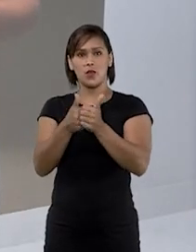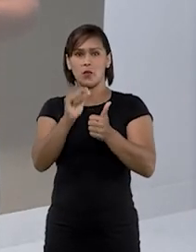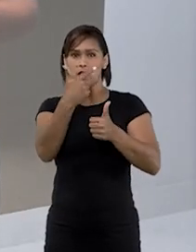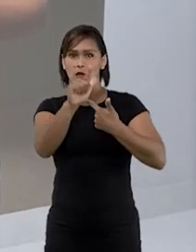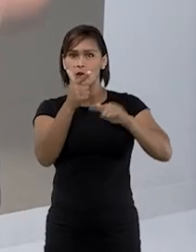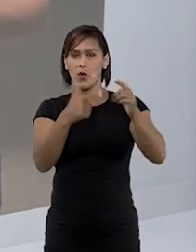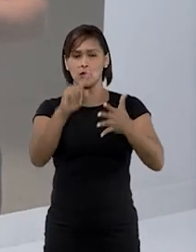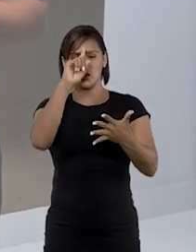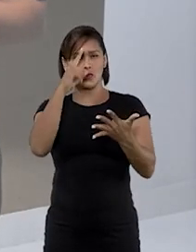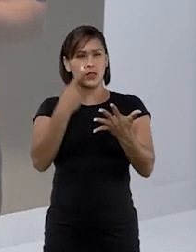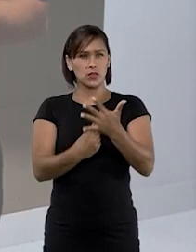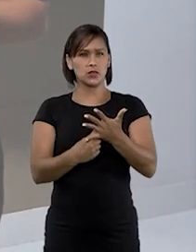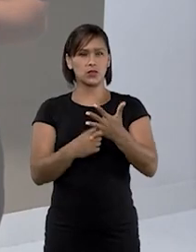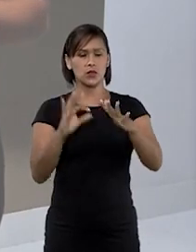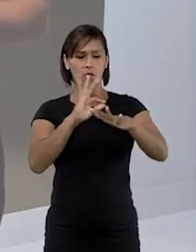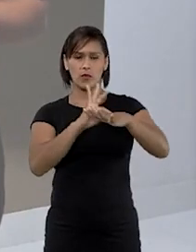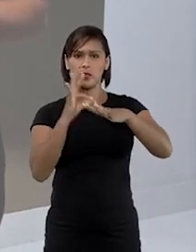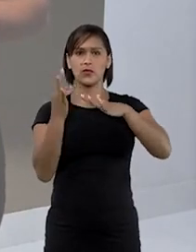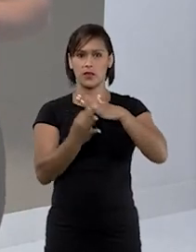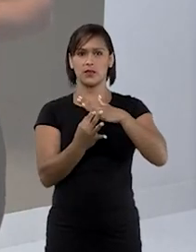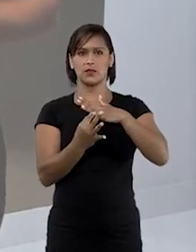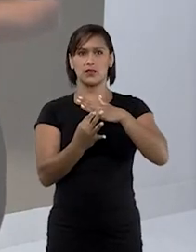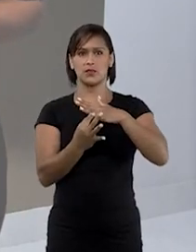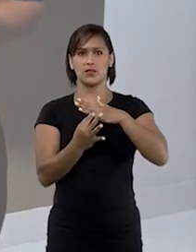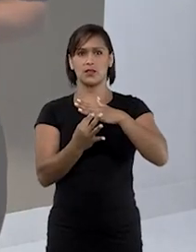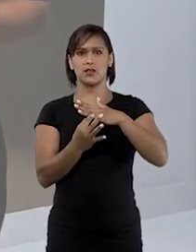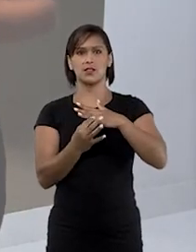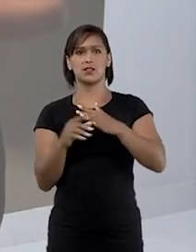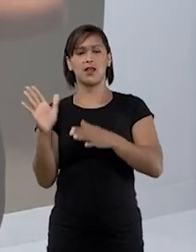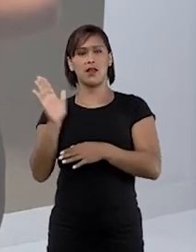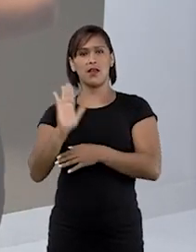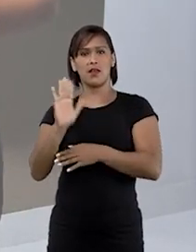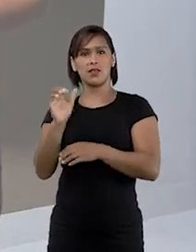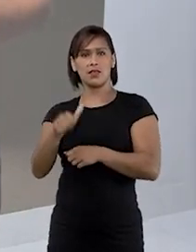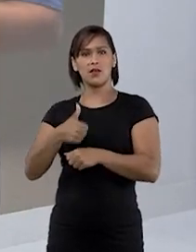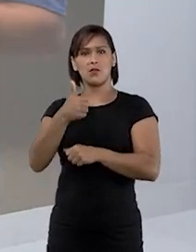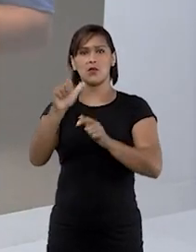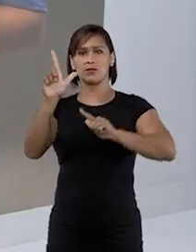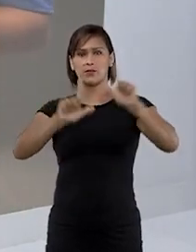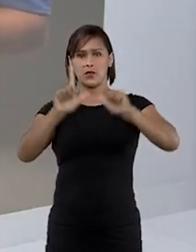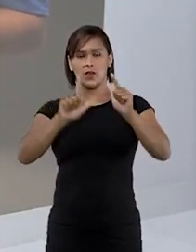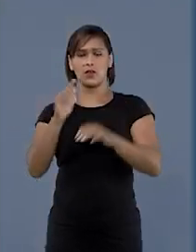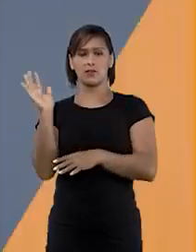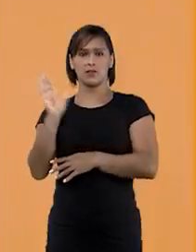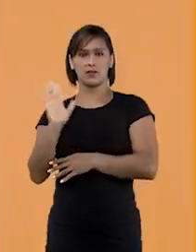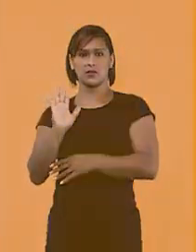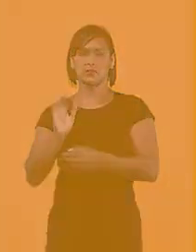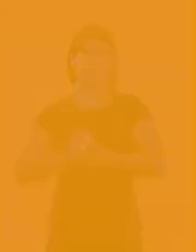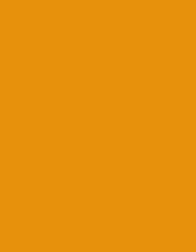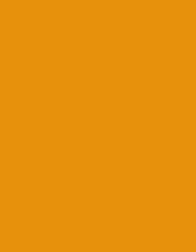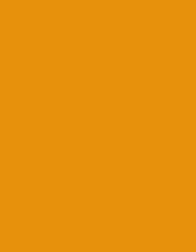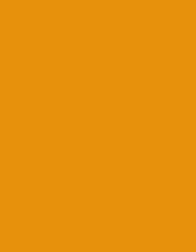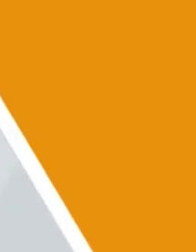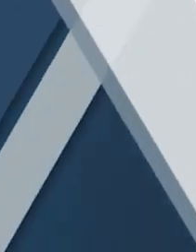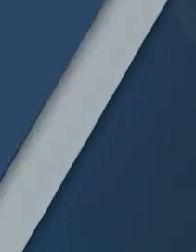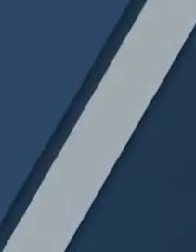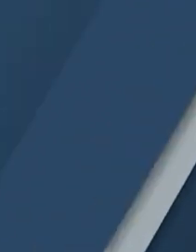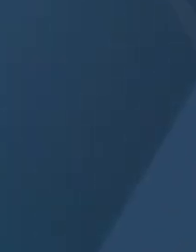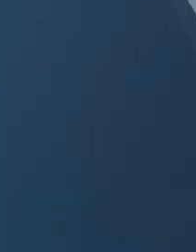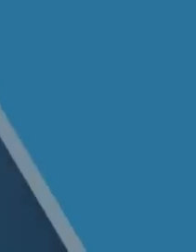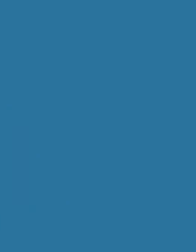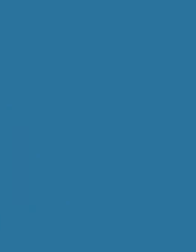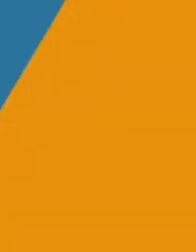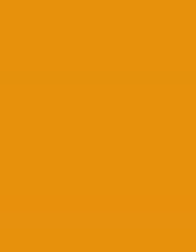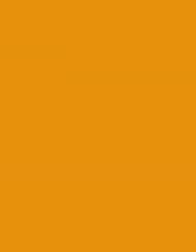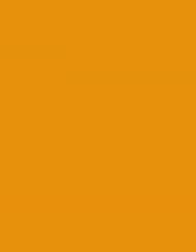acompanhe outras decisões do tribunal nas nossas redes sociais até o próximo programa tchau tchau tchau